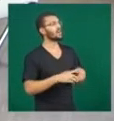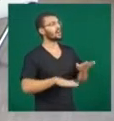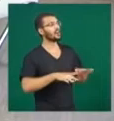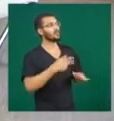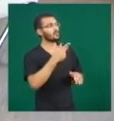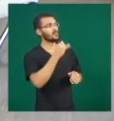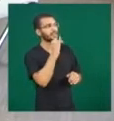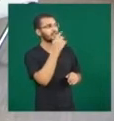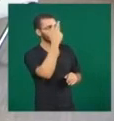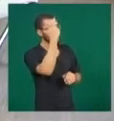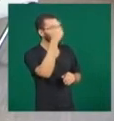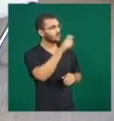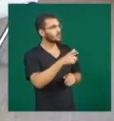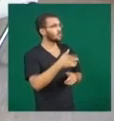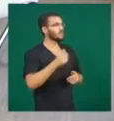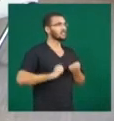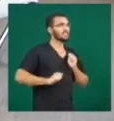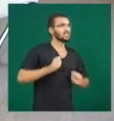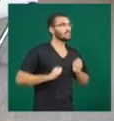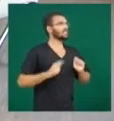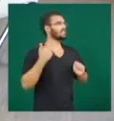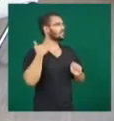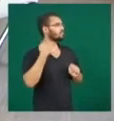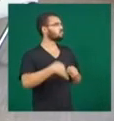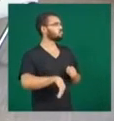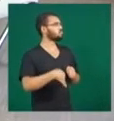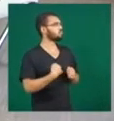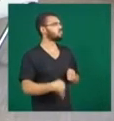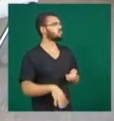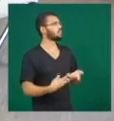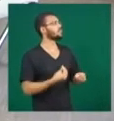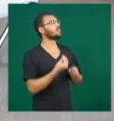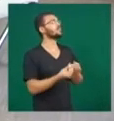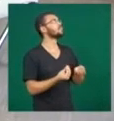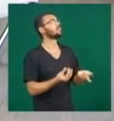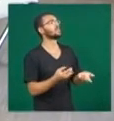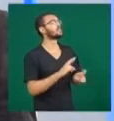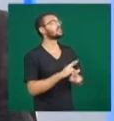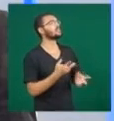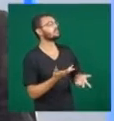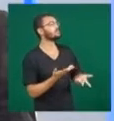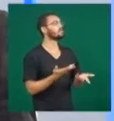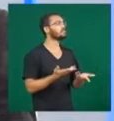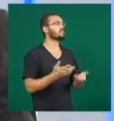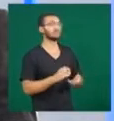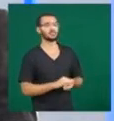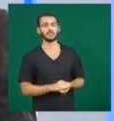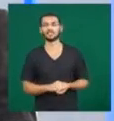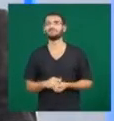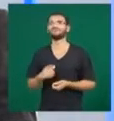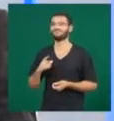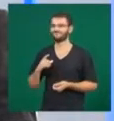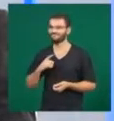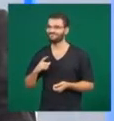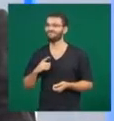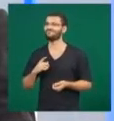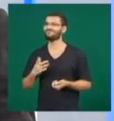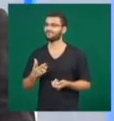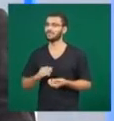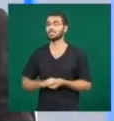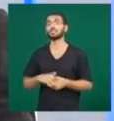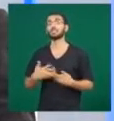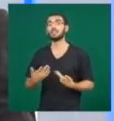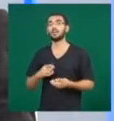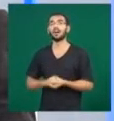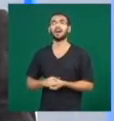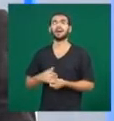muito ansiosas, então elas sentem mais dores nas costas. Teria uma relação também? Tem bastante. A dor, ela